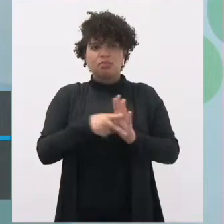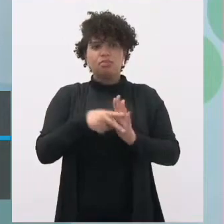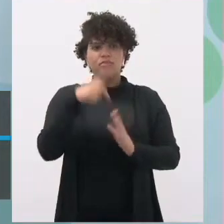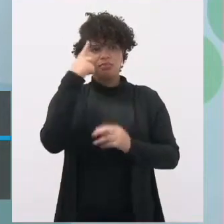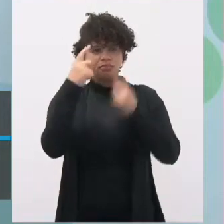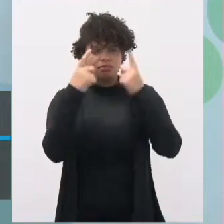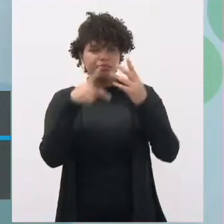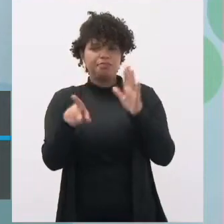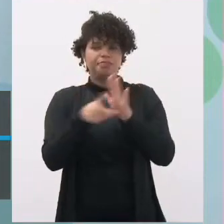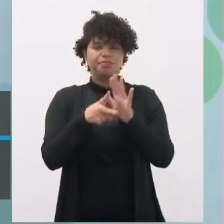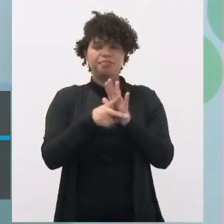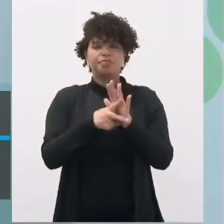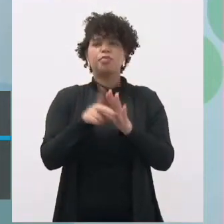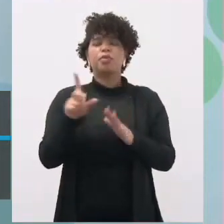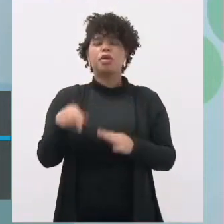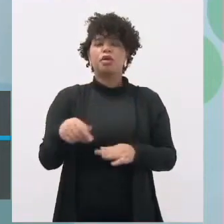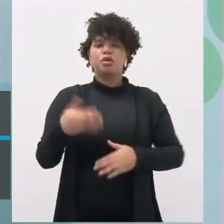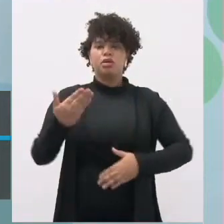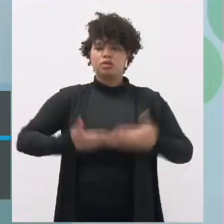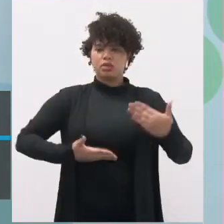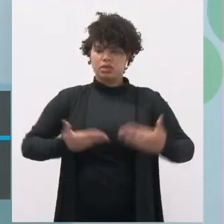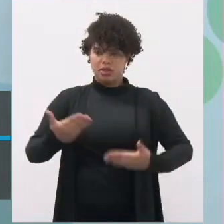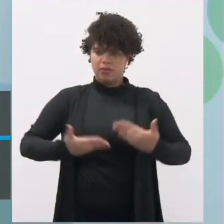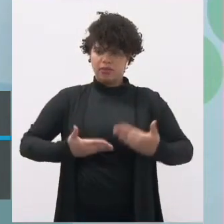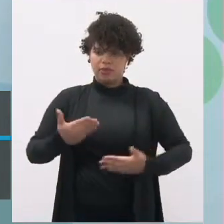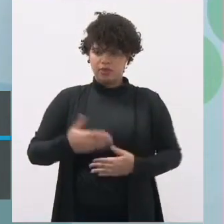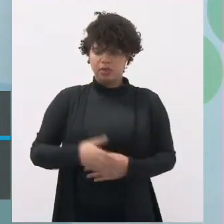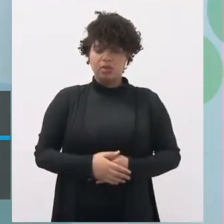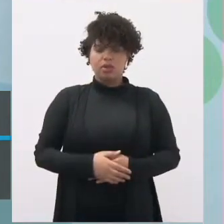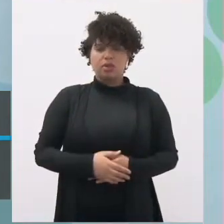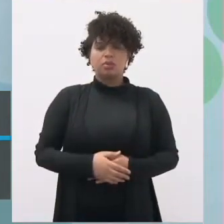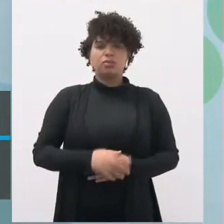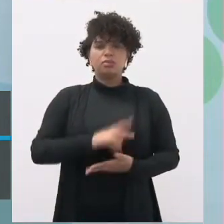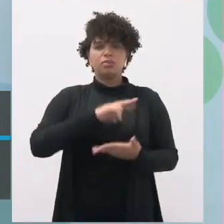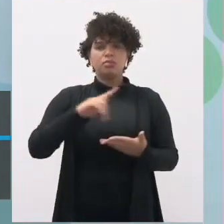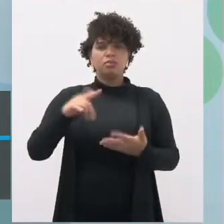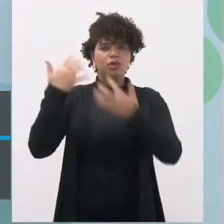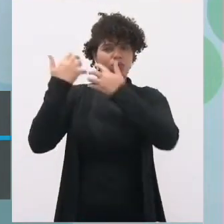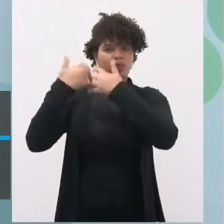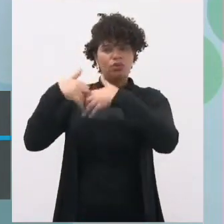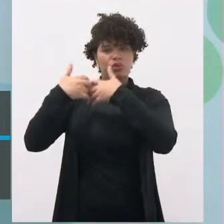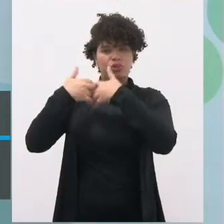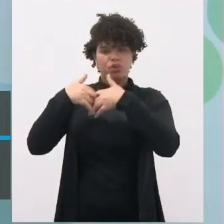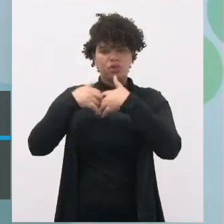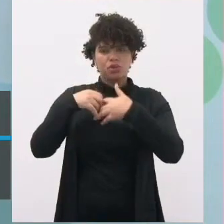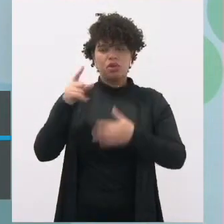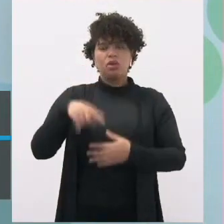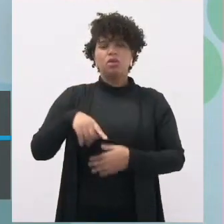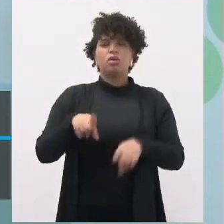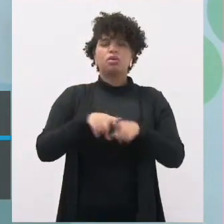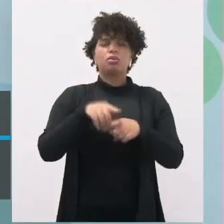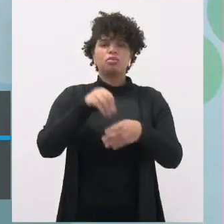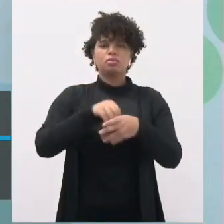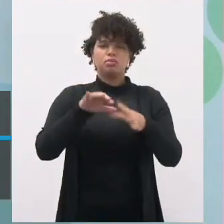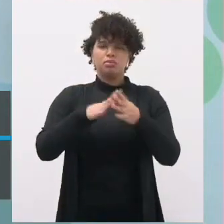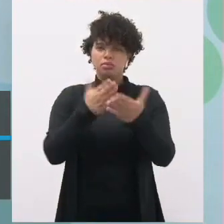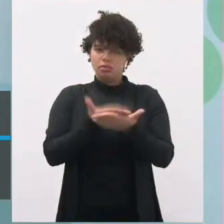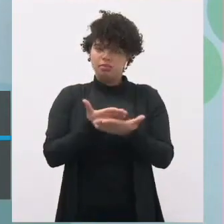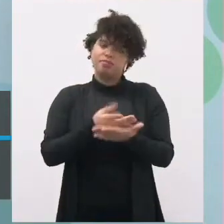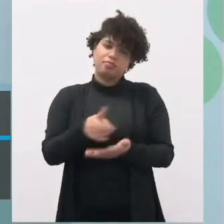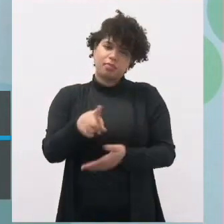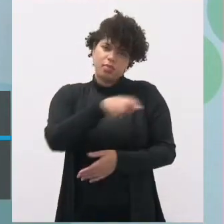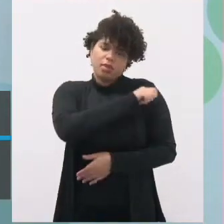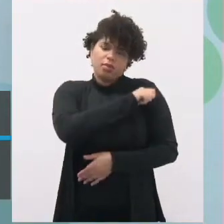da informação continuada em serviço, ela propiciou várias reflexões, e isso também refletiu na sala de aula com os